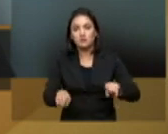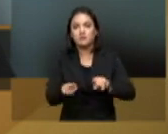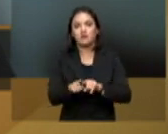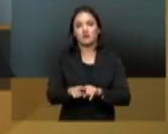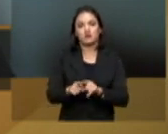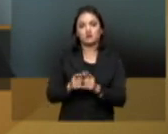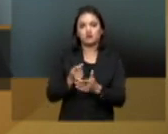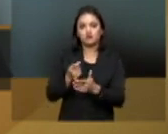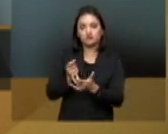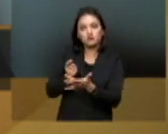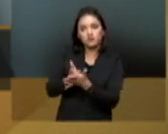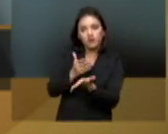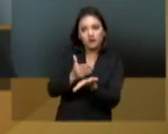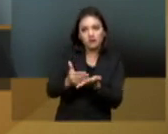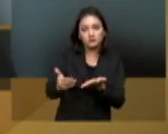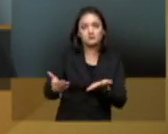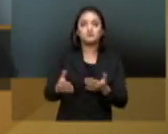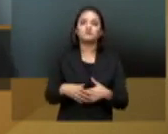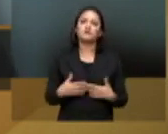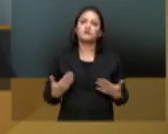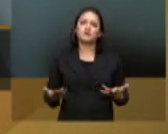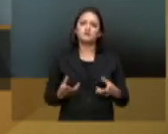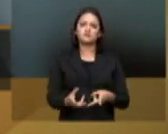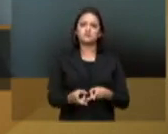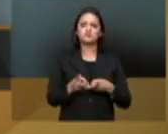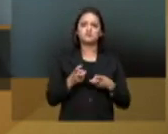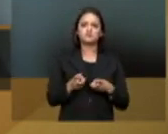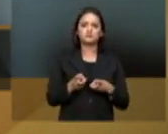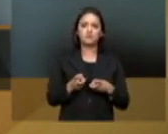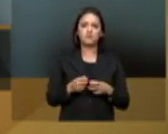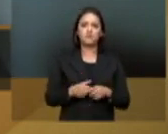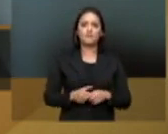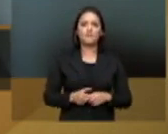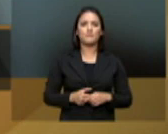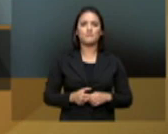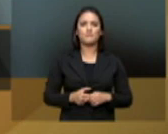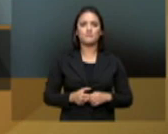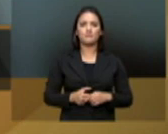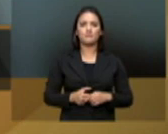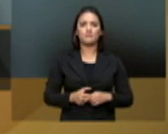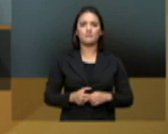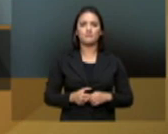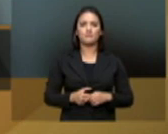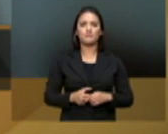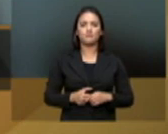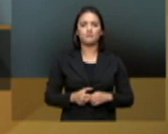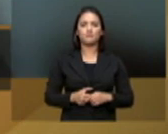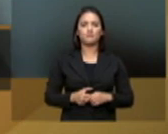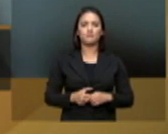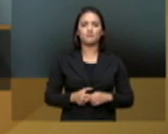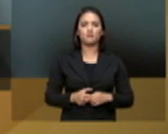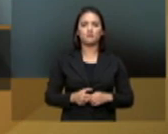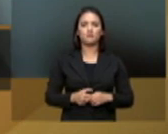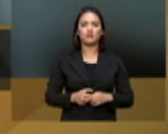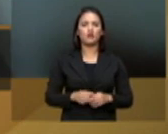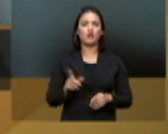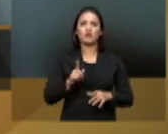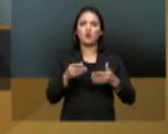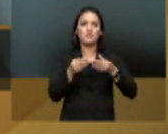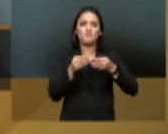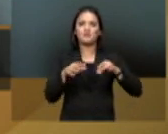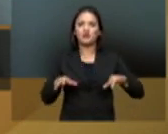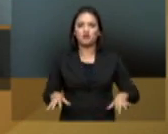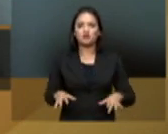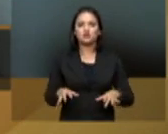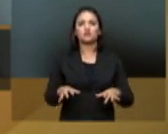financiamentos. Isso, como se nota, não macula a validade da contribuição ao PIS/PASEP e